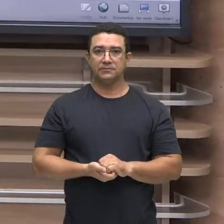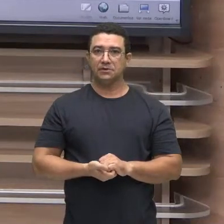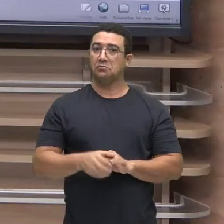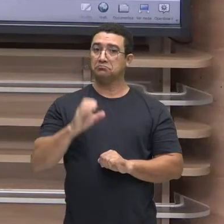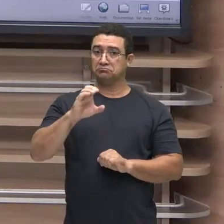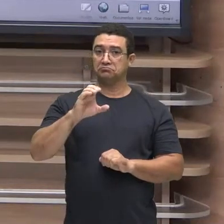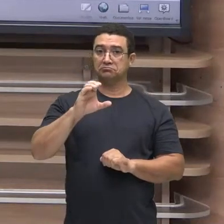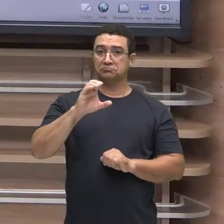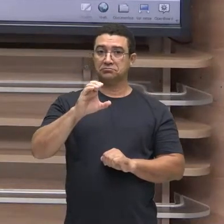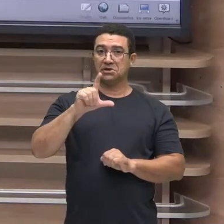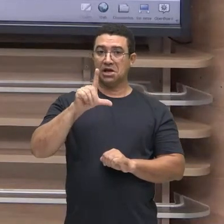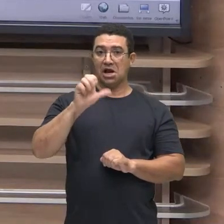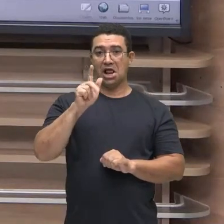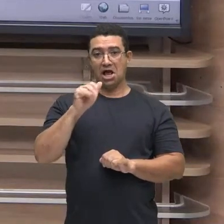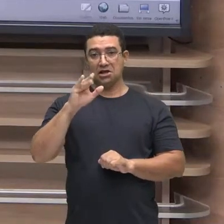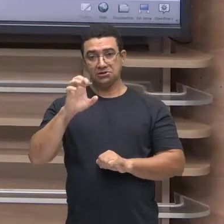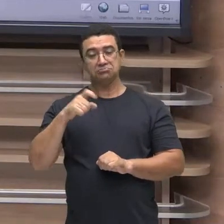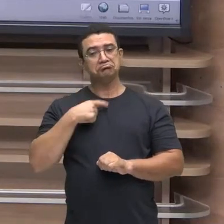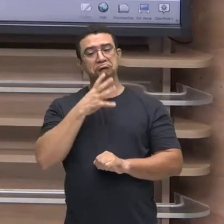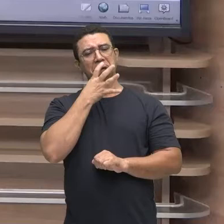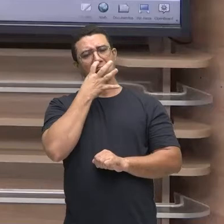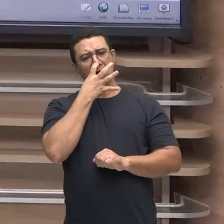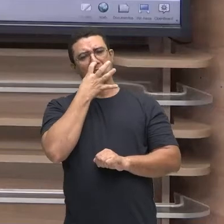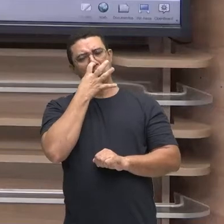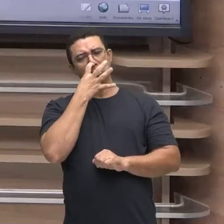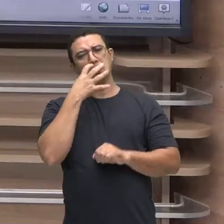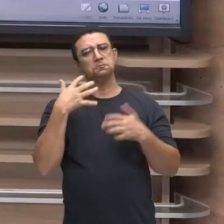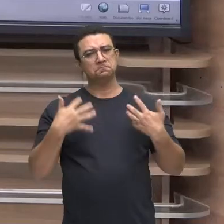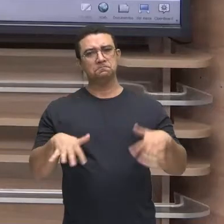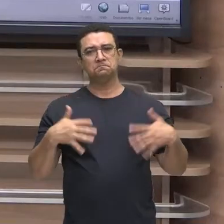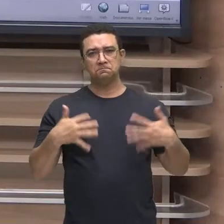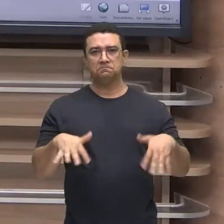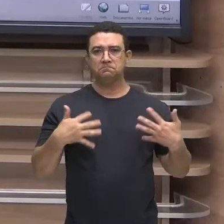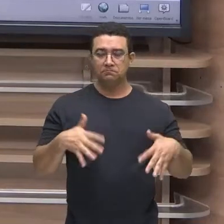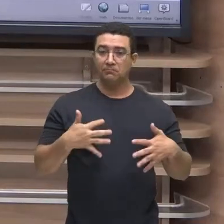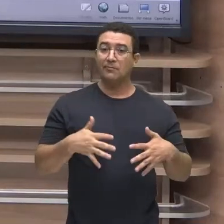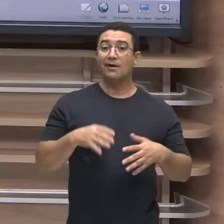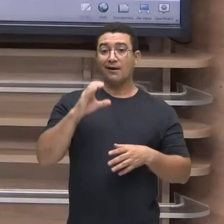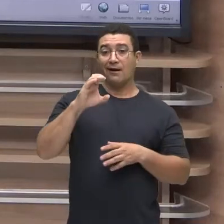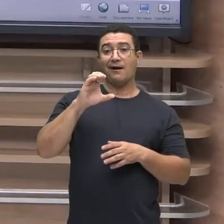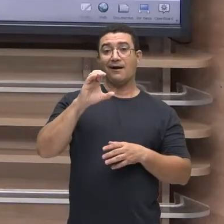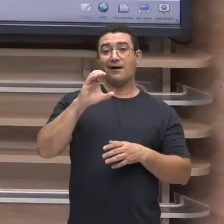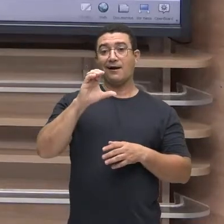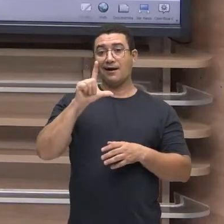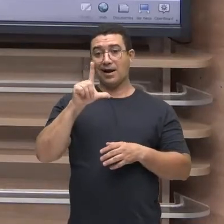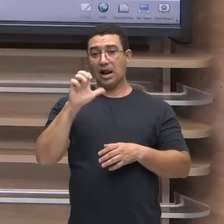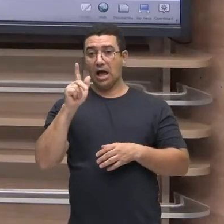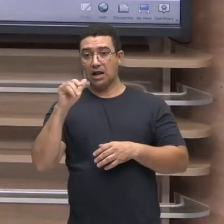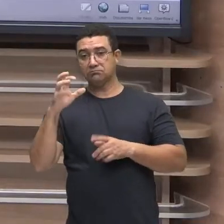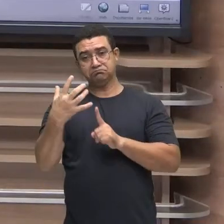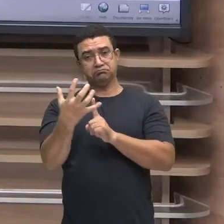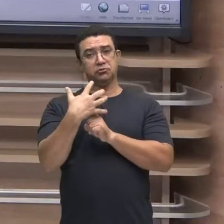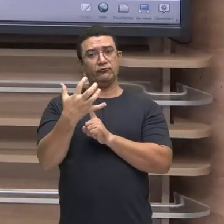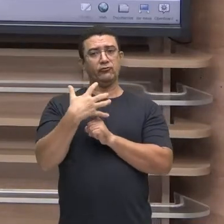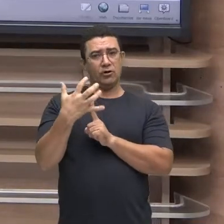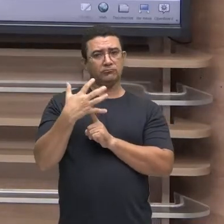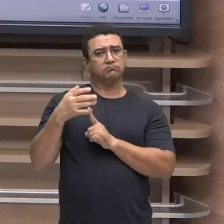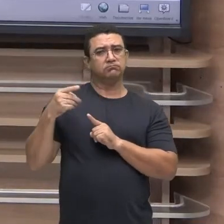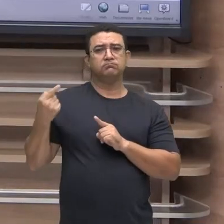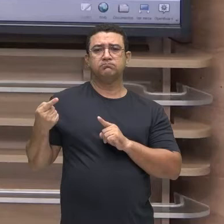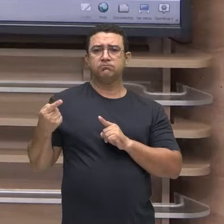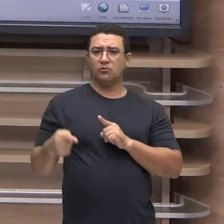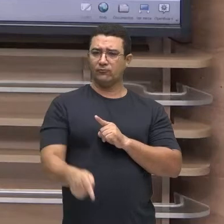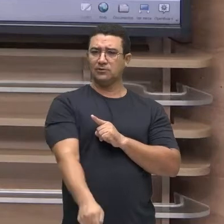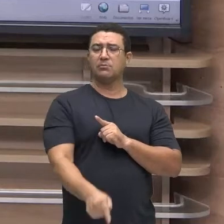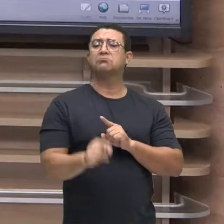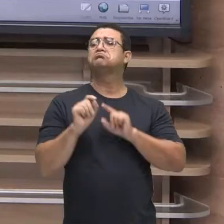Clarice, admiro muito. Ou Clarice influenciou-me profundamente, mas quem foi que?